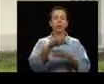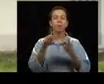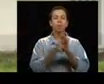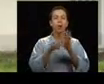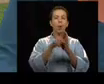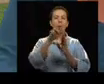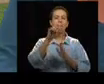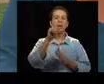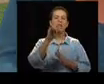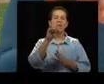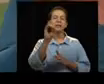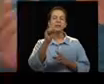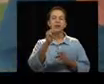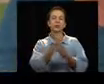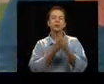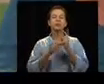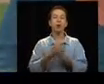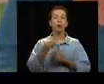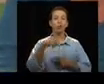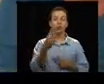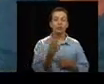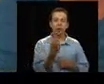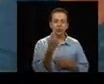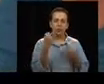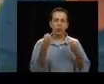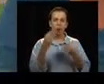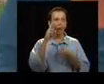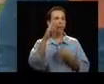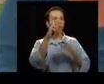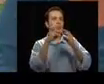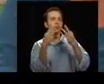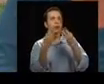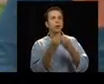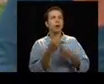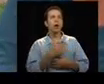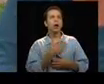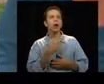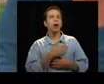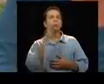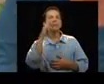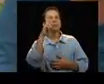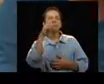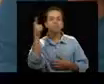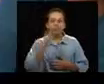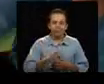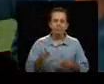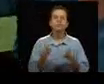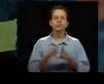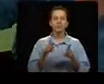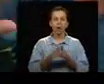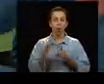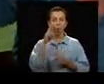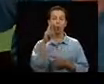Social, sozinha. E fiquei até emocionada, né? Quando eu vi assim, né, o Ministério, né? Aí,